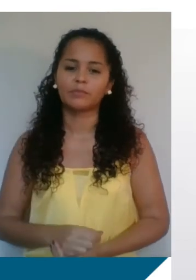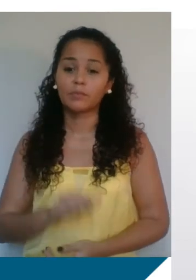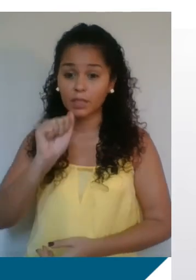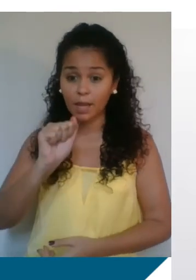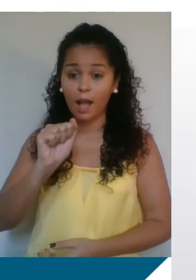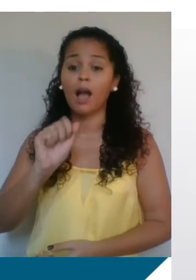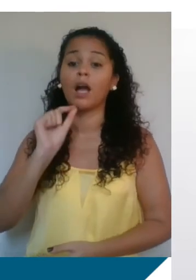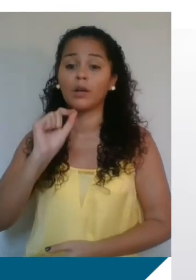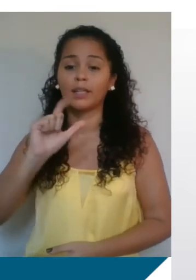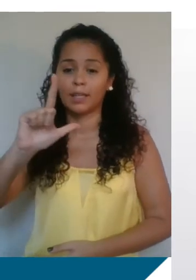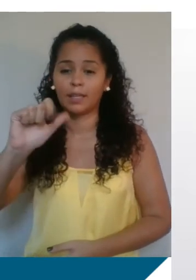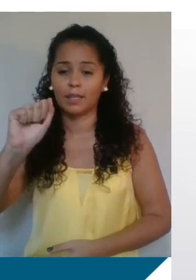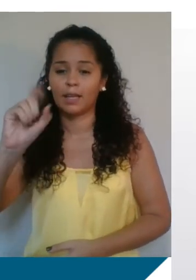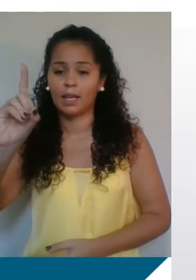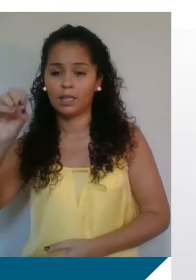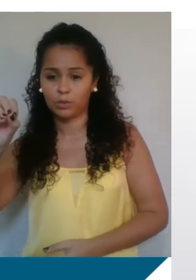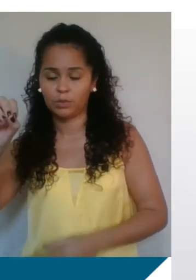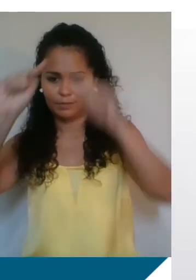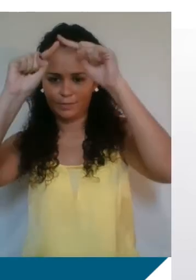deste triângulo equilátero.